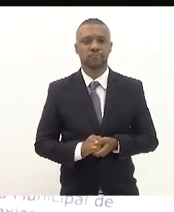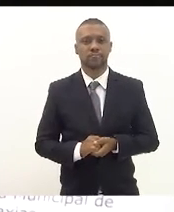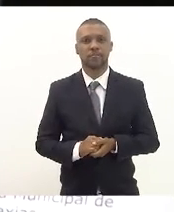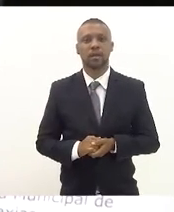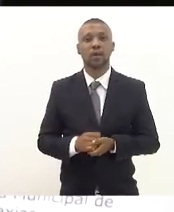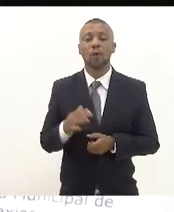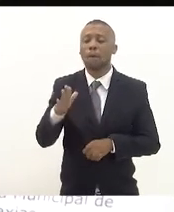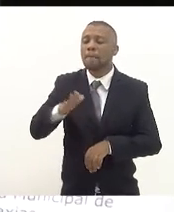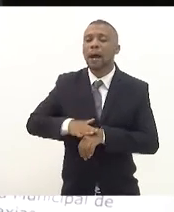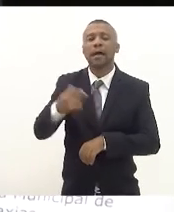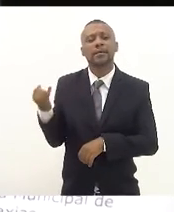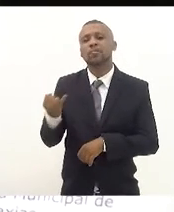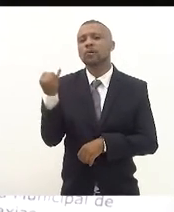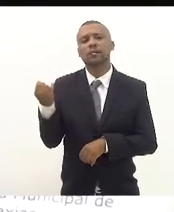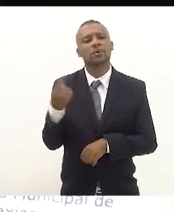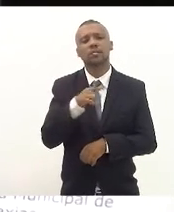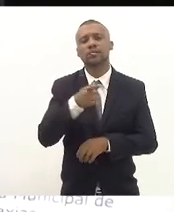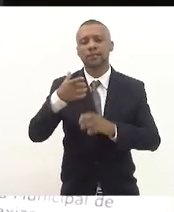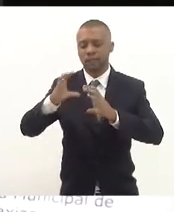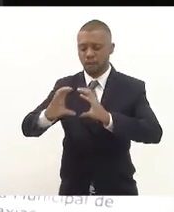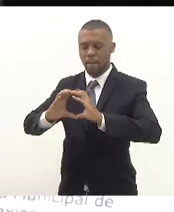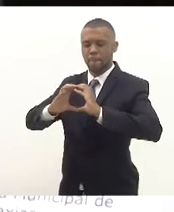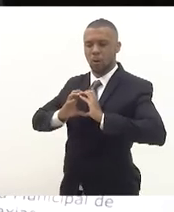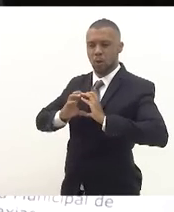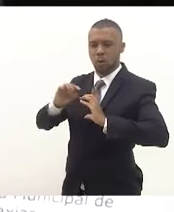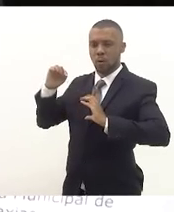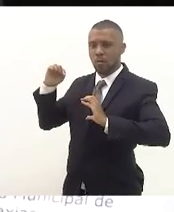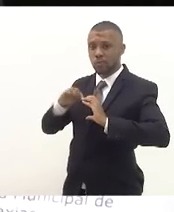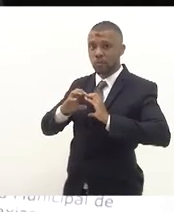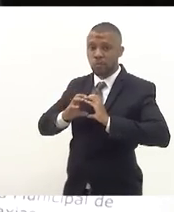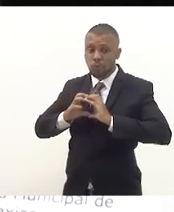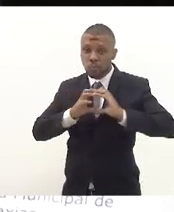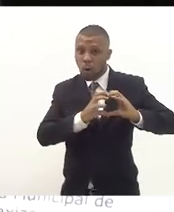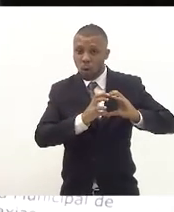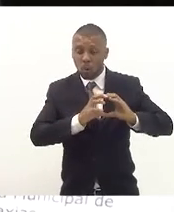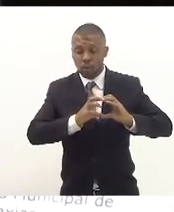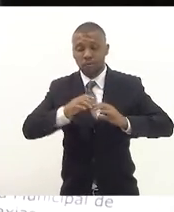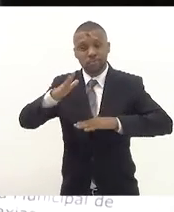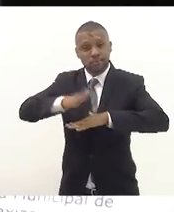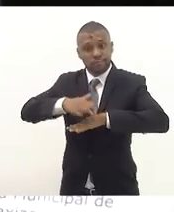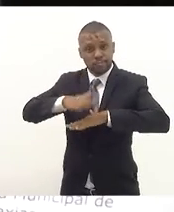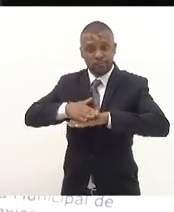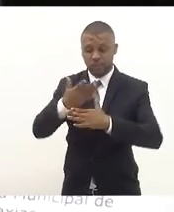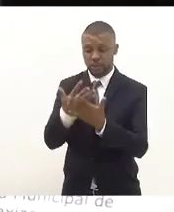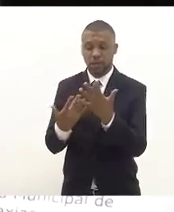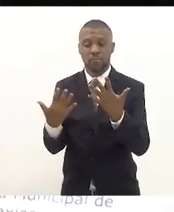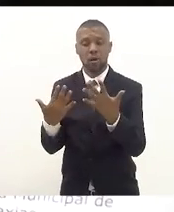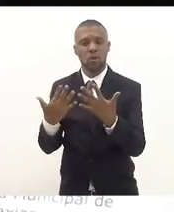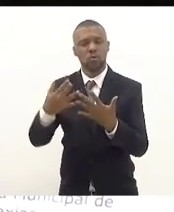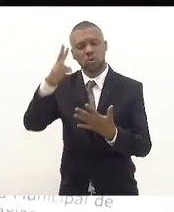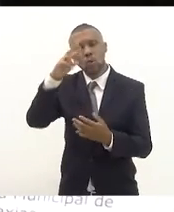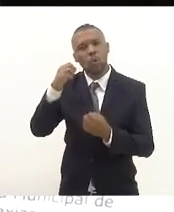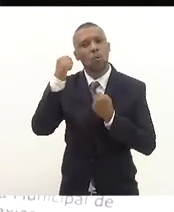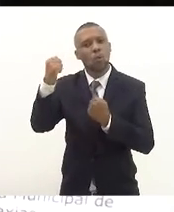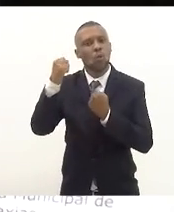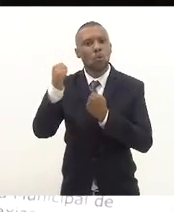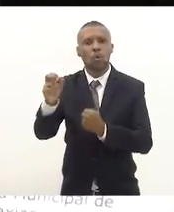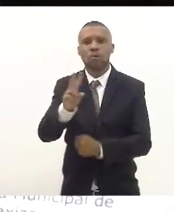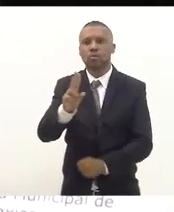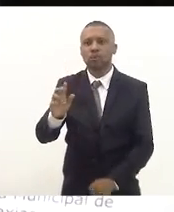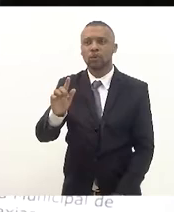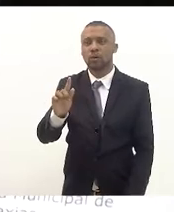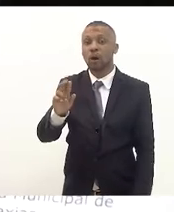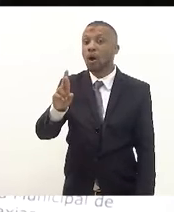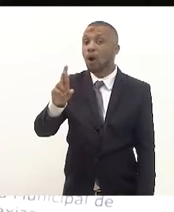selfie do Alba que você está recebendo essa medalha da mão de um gigante que é o Gutemberg Reis